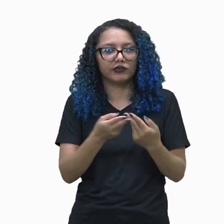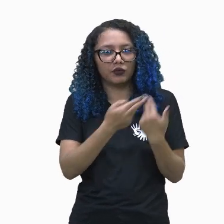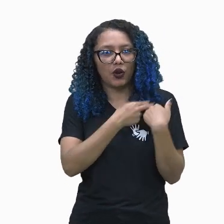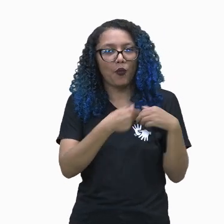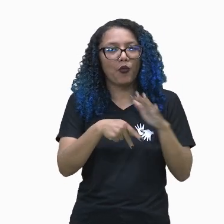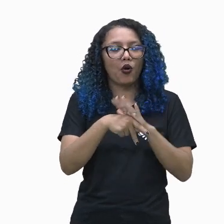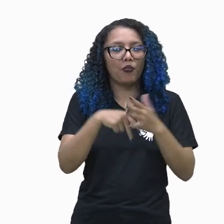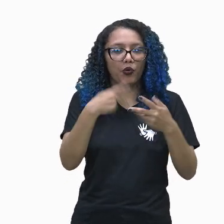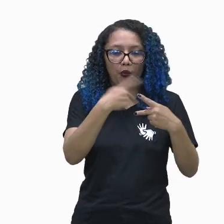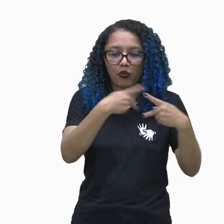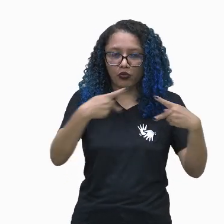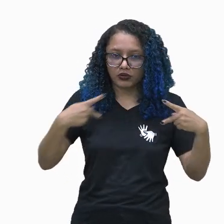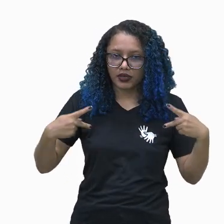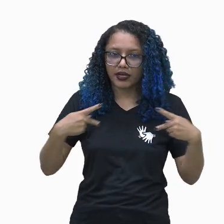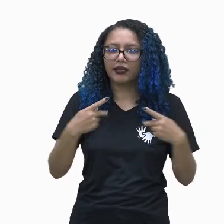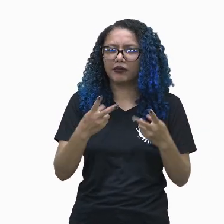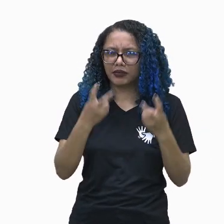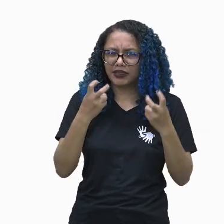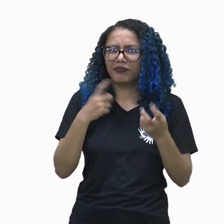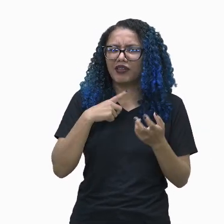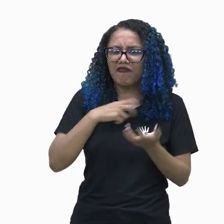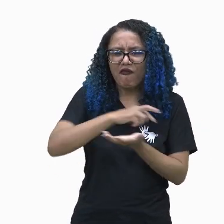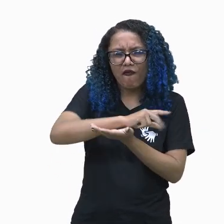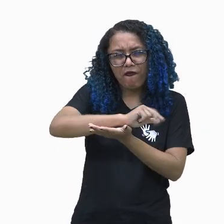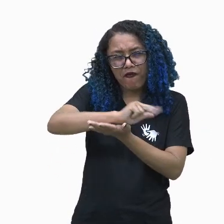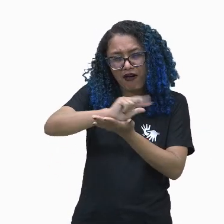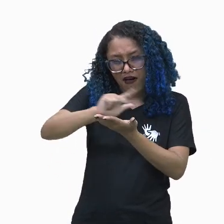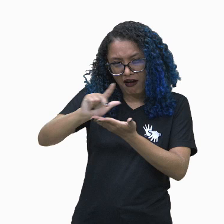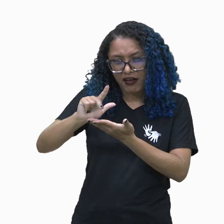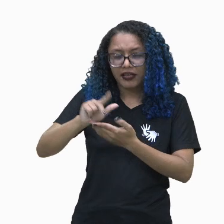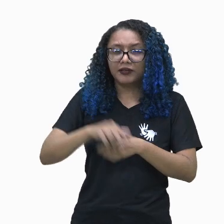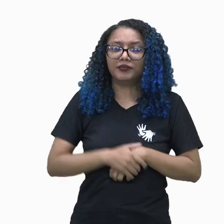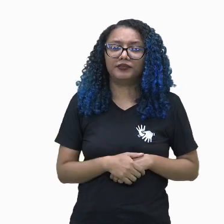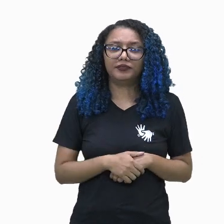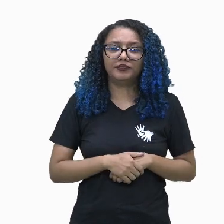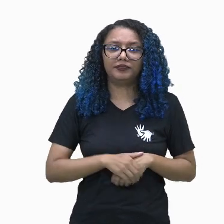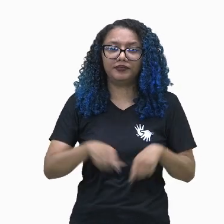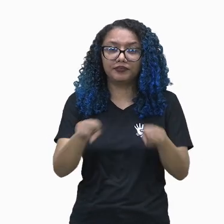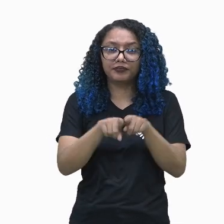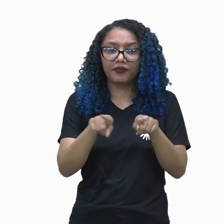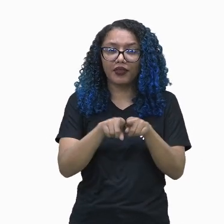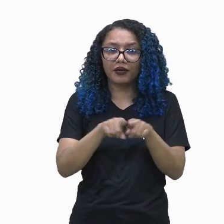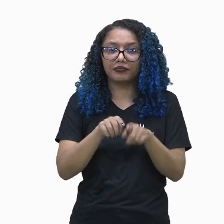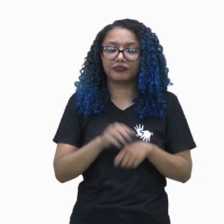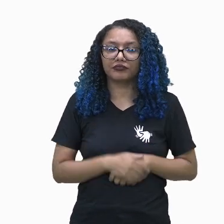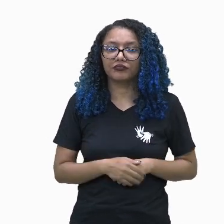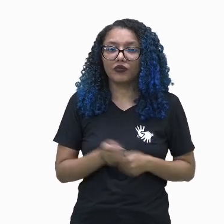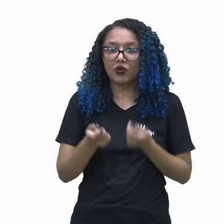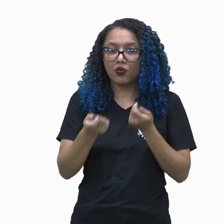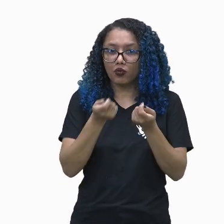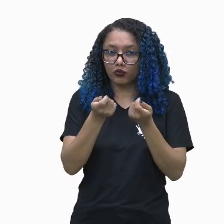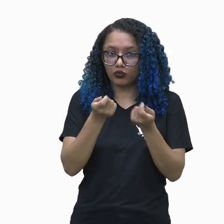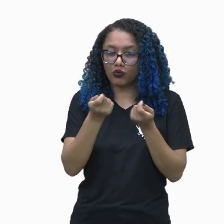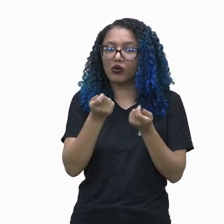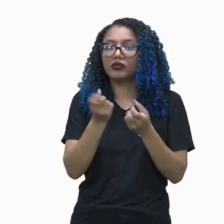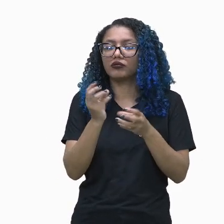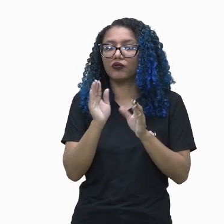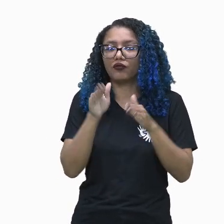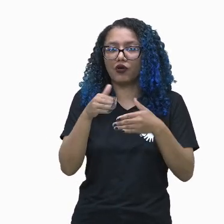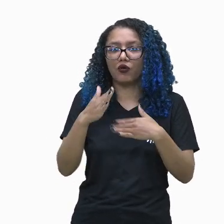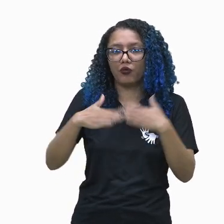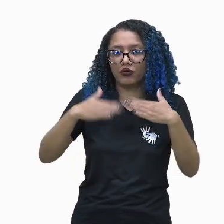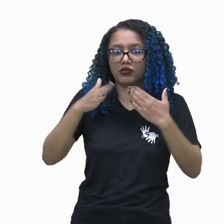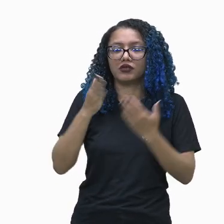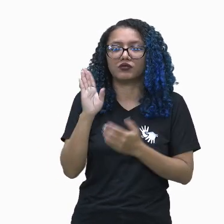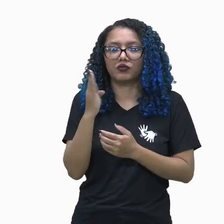tantas proteínas e como elas são diversas. E, finalmente, nós temos aí a regulação de processos biológicos